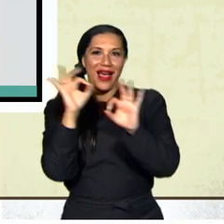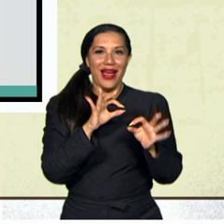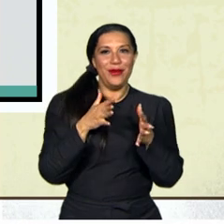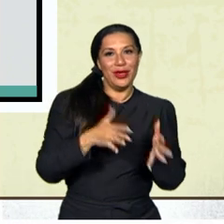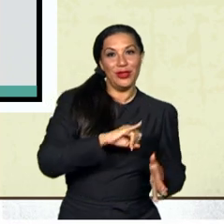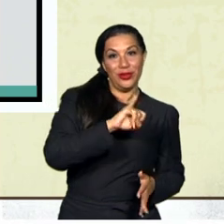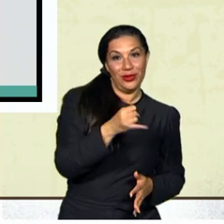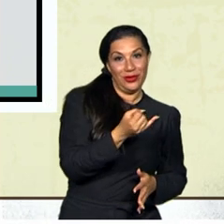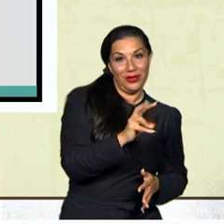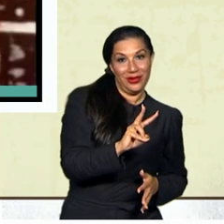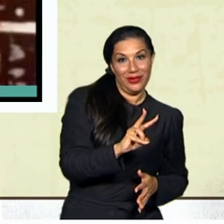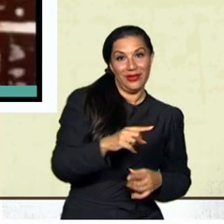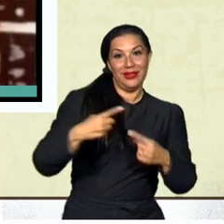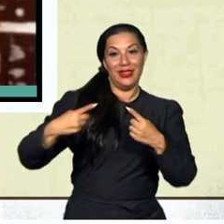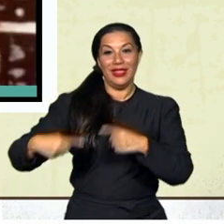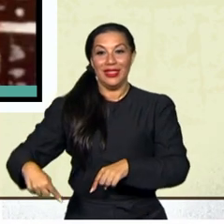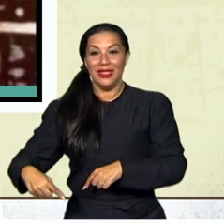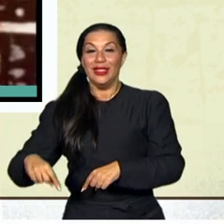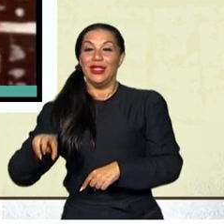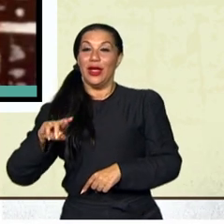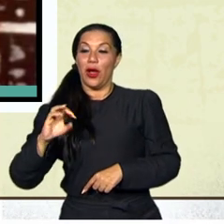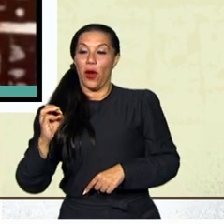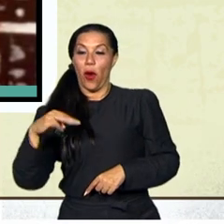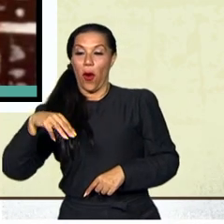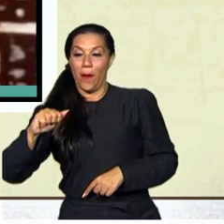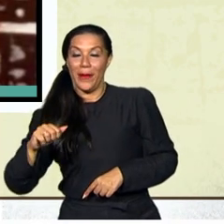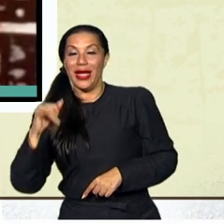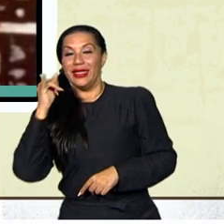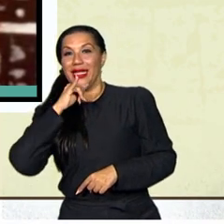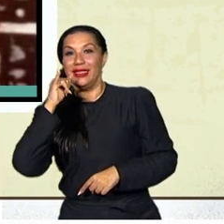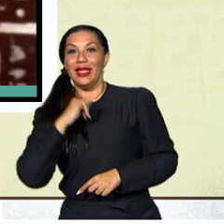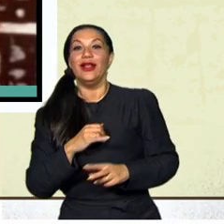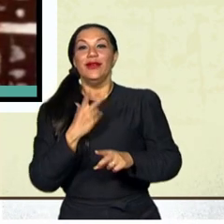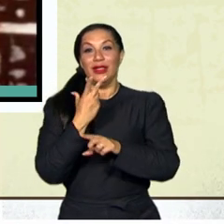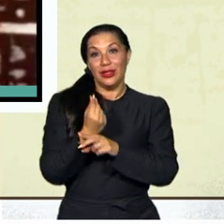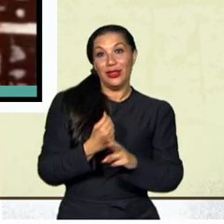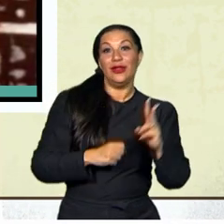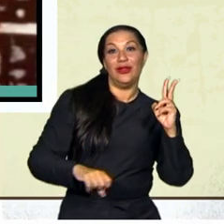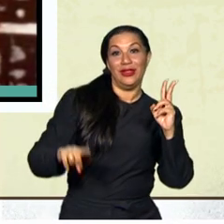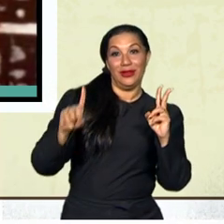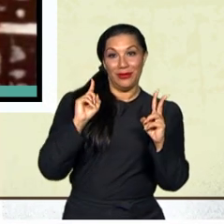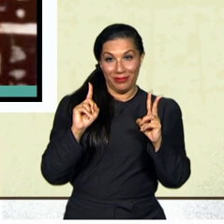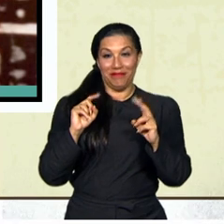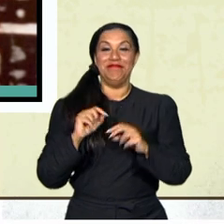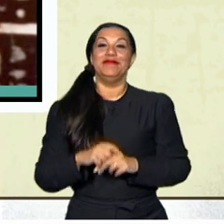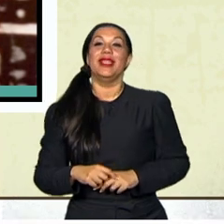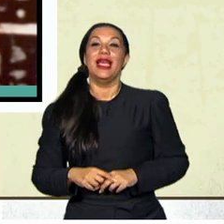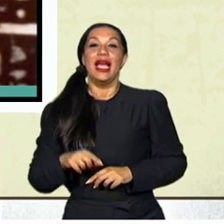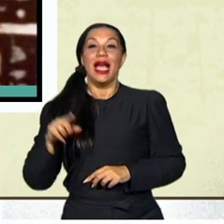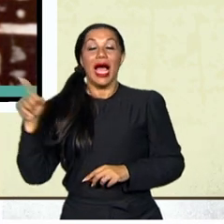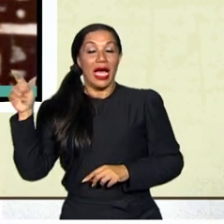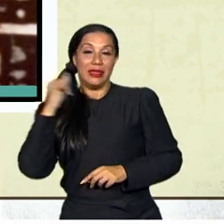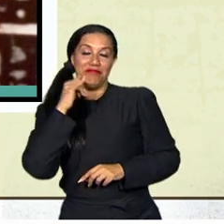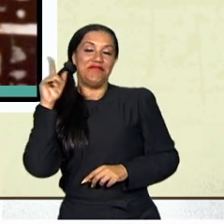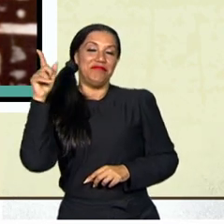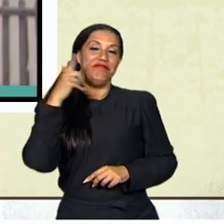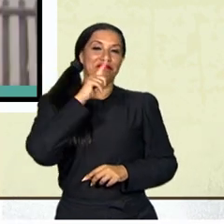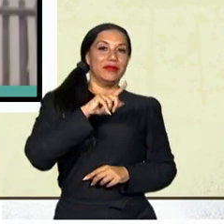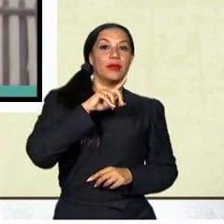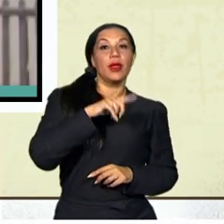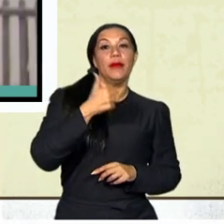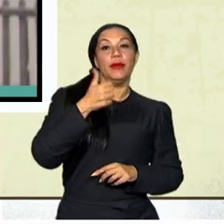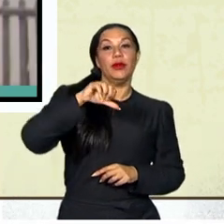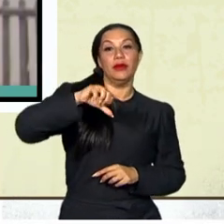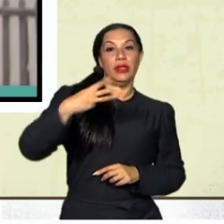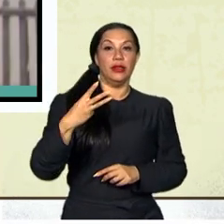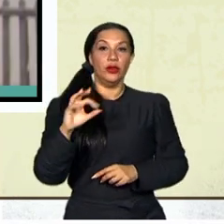entre Juventus e a Roma da Itália, vencido por 2-1 pelos visitantes. No ano de